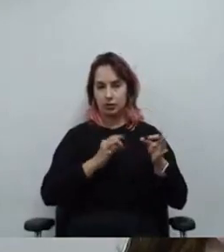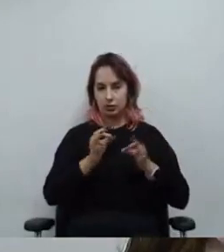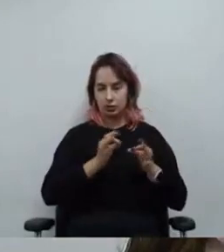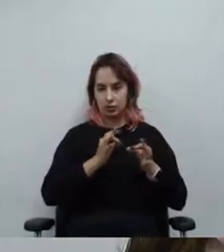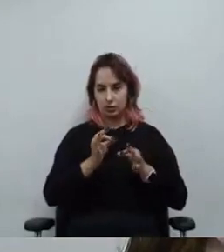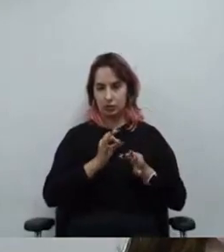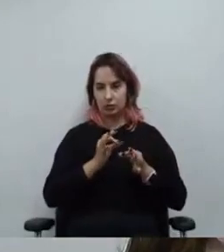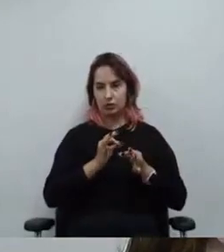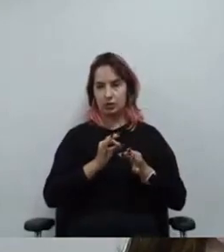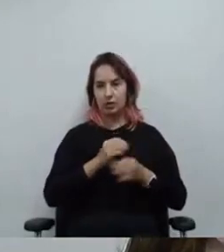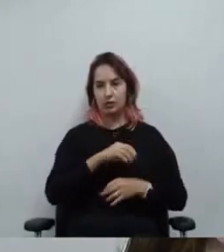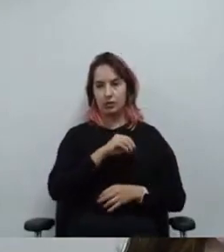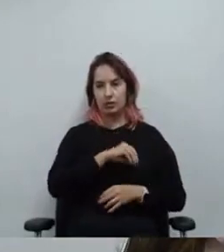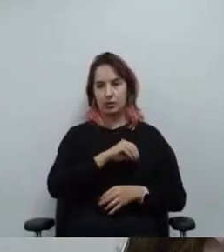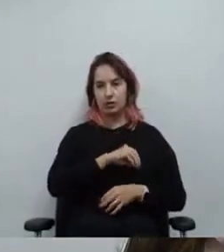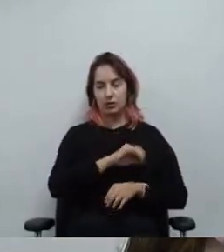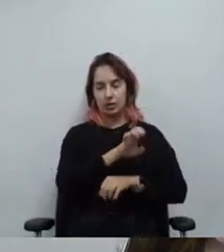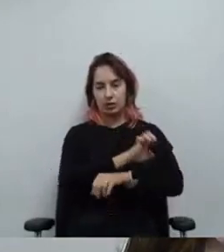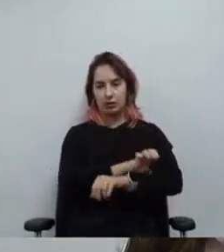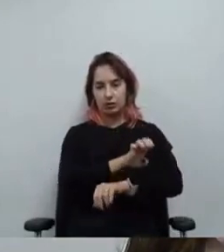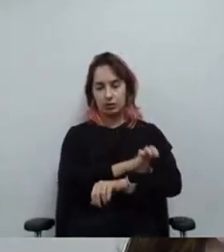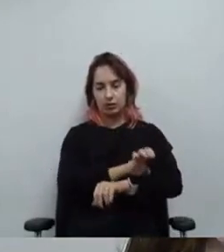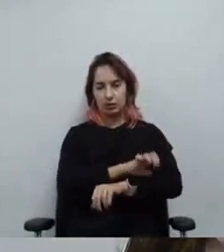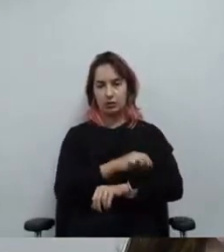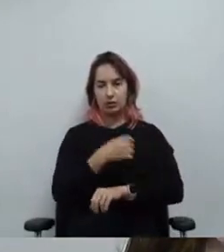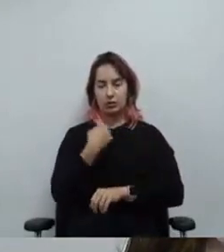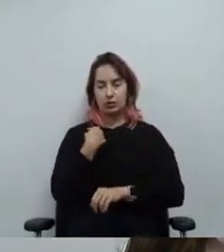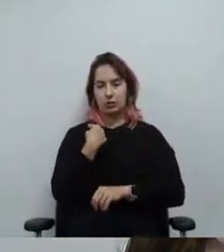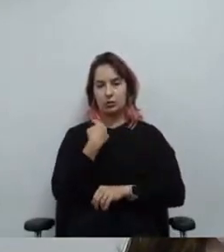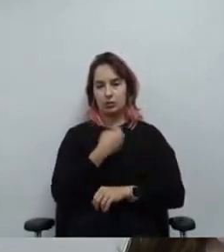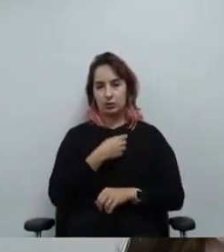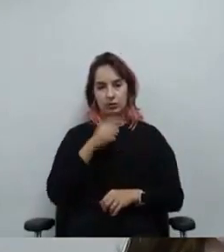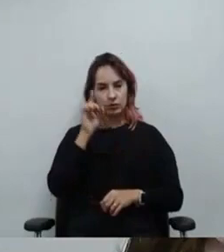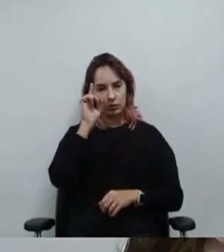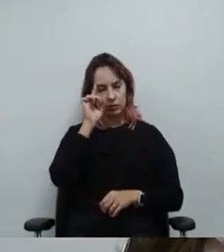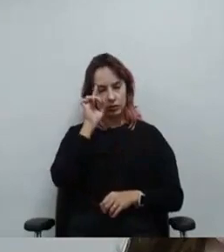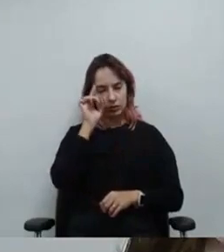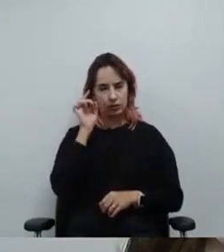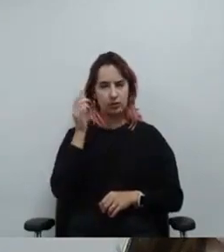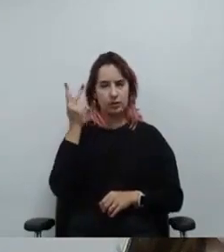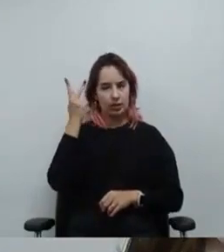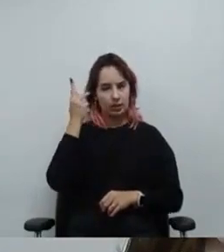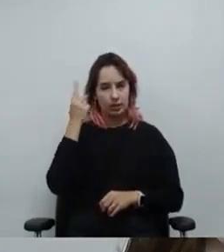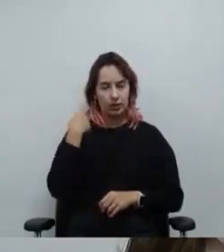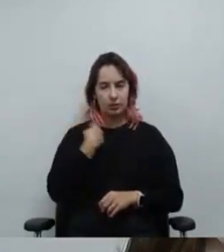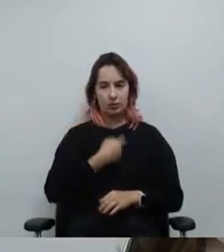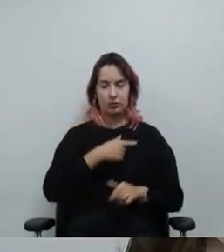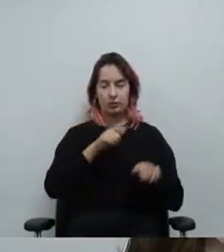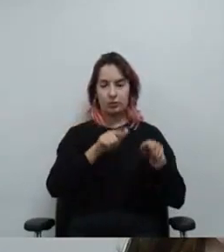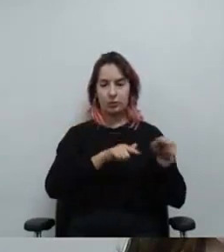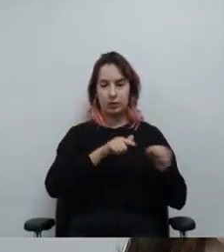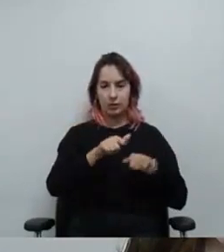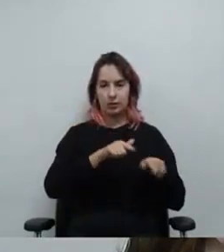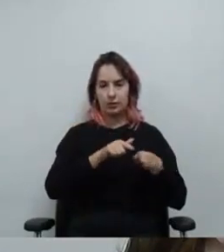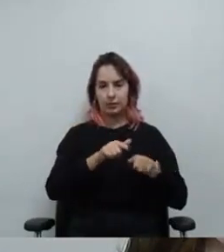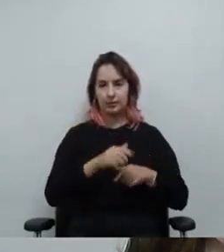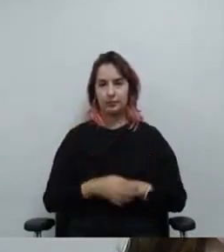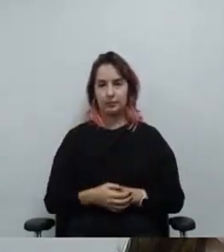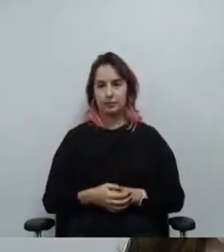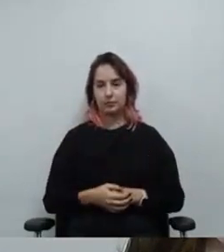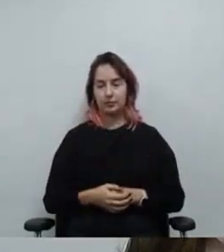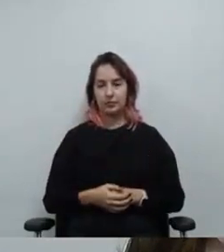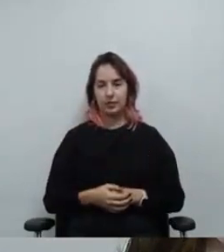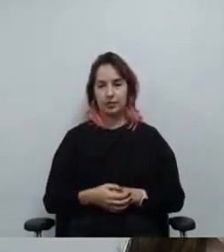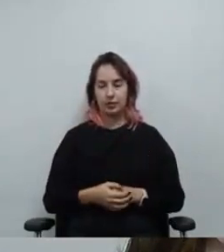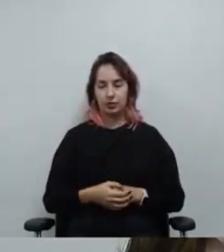Bolsa Auxílio dos estagiários, que no nosso dia a dia são essenciais para o desempenho do nosso trabalho. Eles compõem